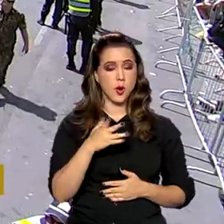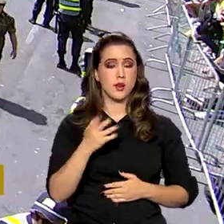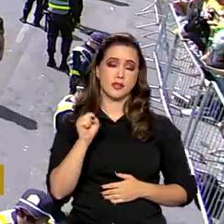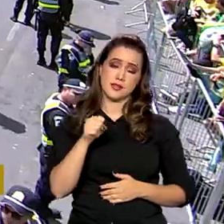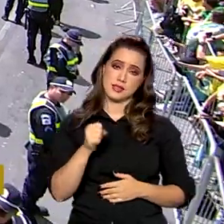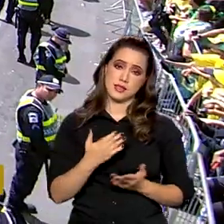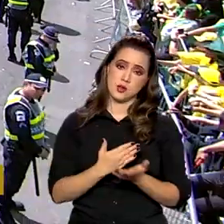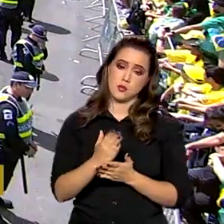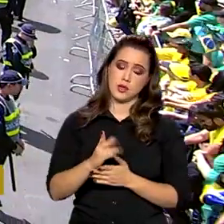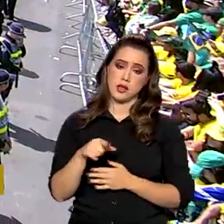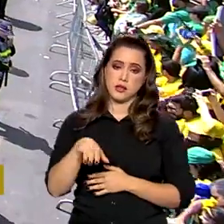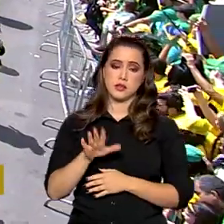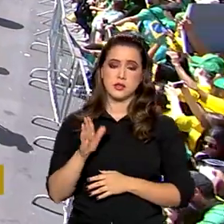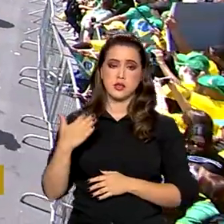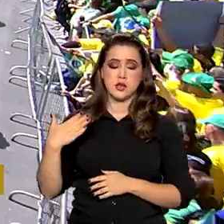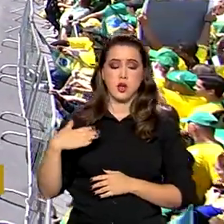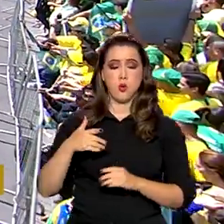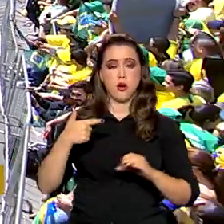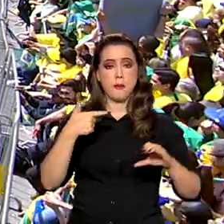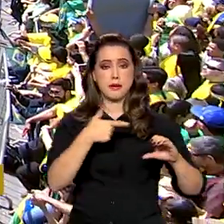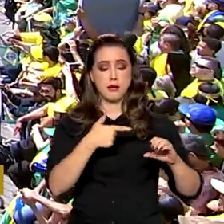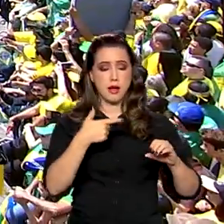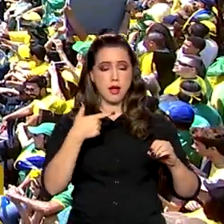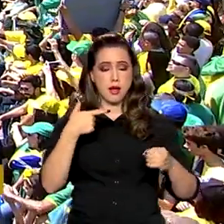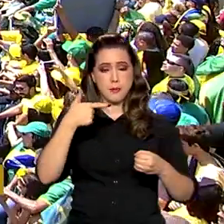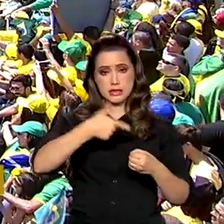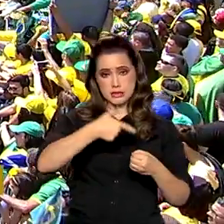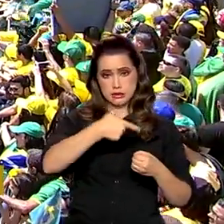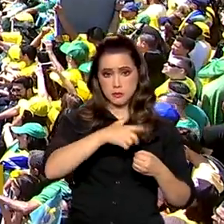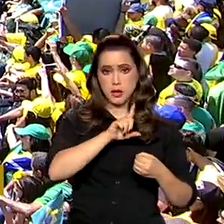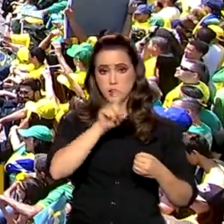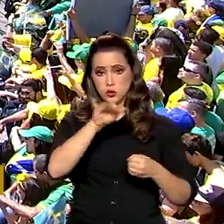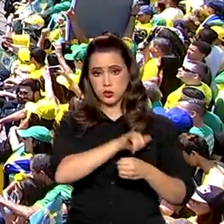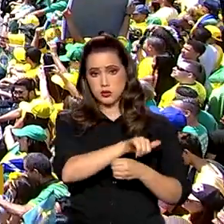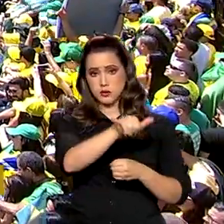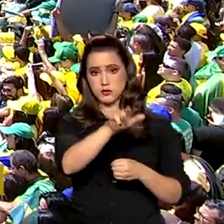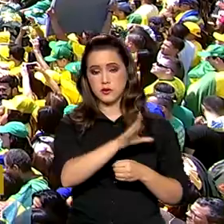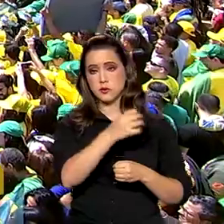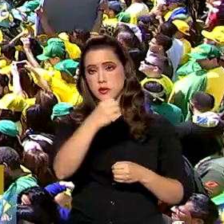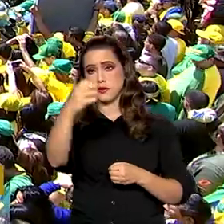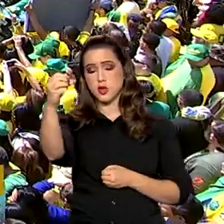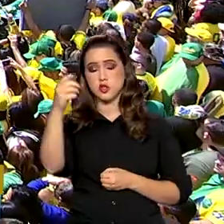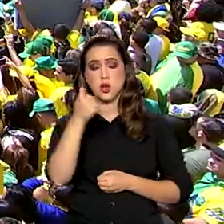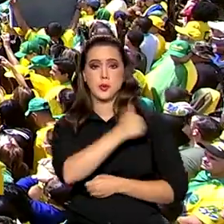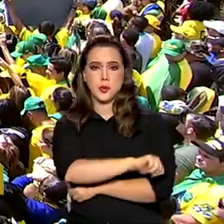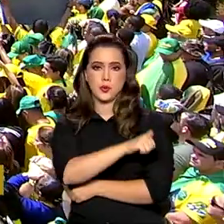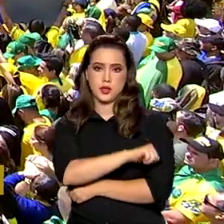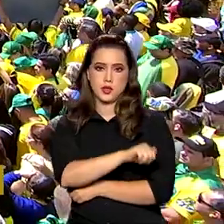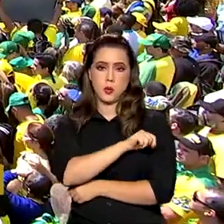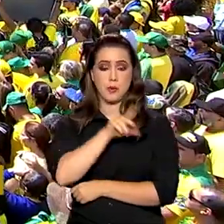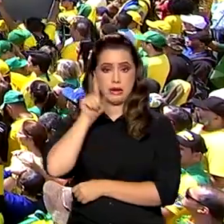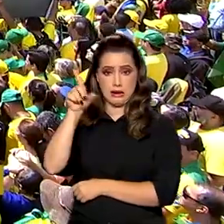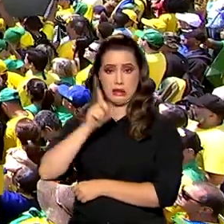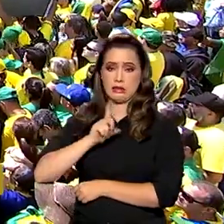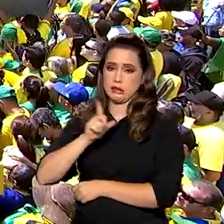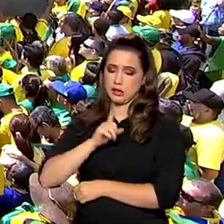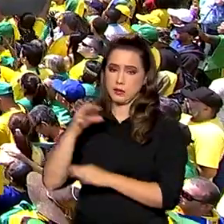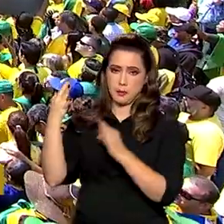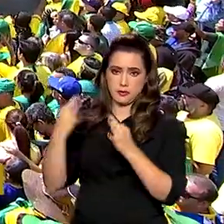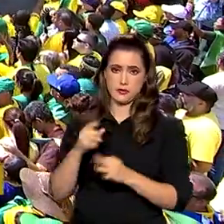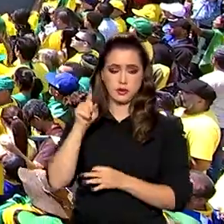esquadrilha reabastece as aeronaves, se desloca para o Rio de Janeiro para realizar a apresentação completa lá, então, no Rio de